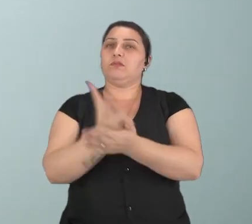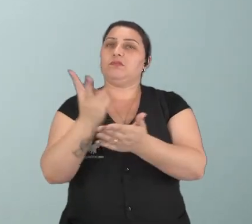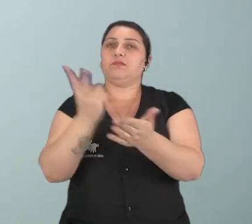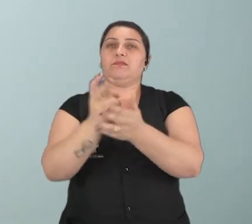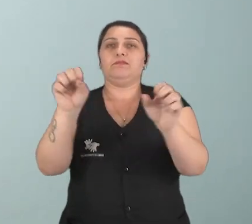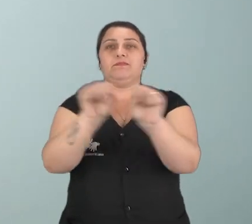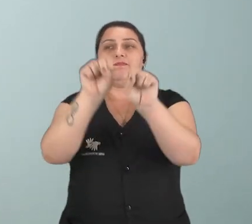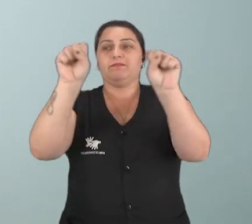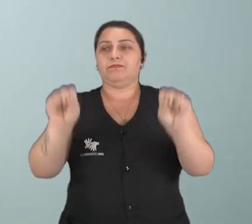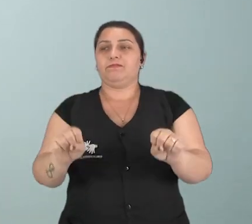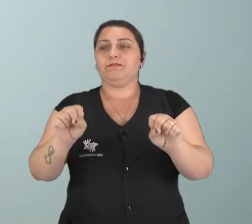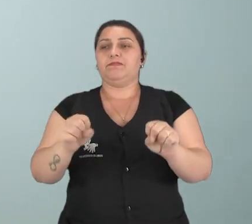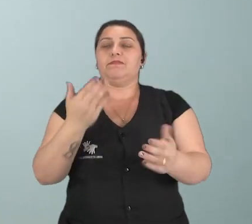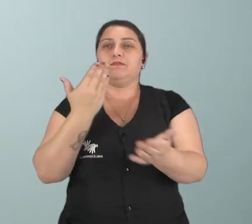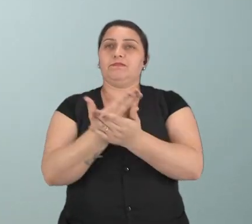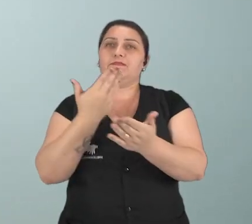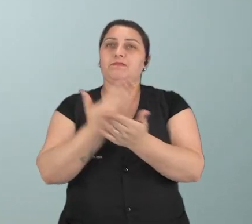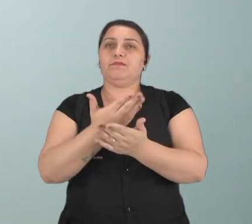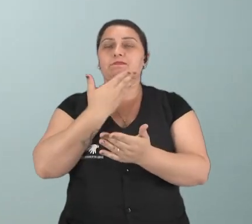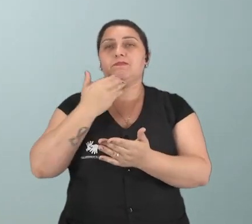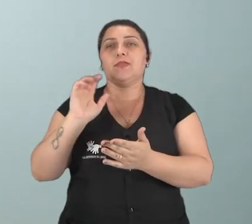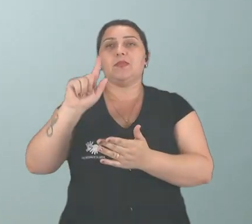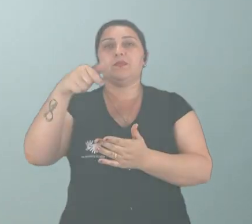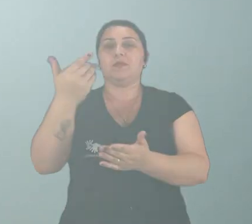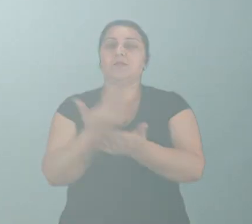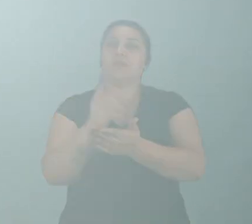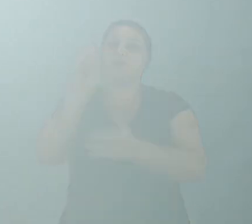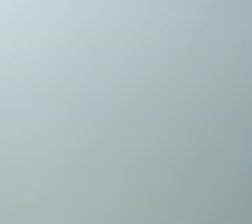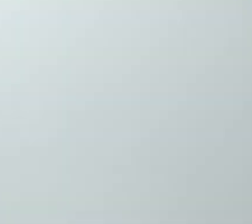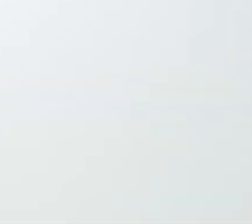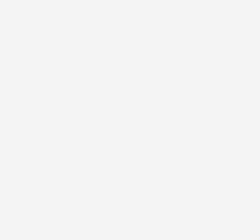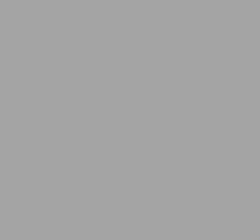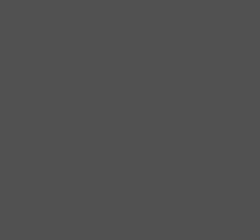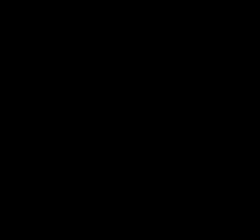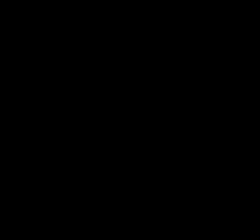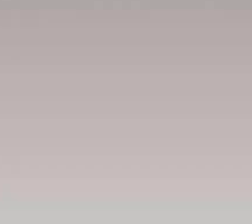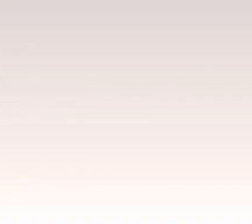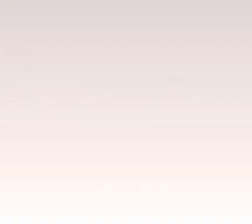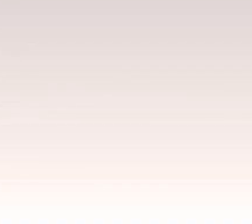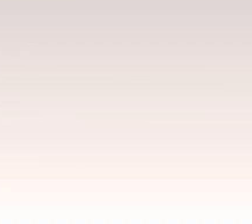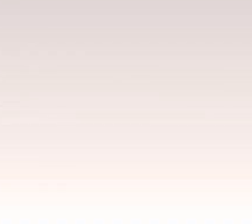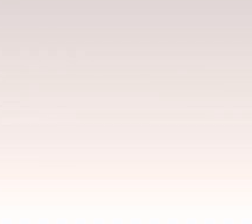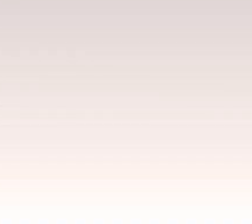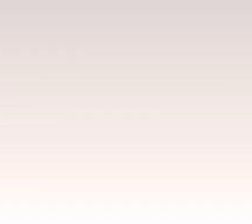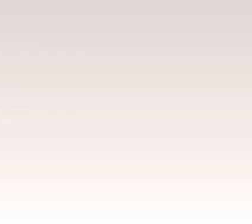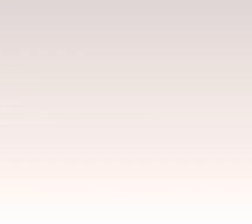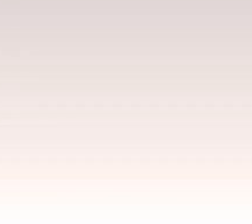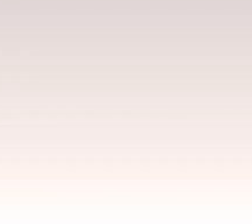sistemas, tá bom? Para você aí estudar melhor. Até a próxima, fique com Deus.